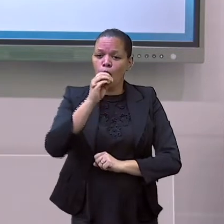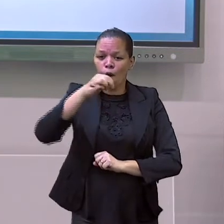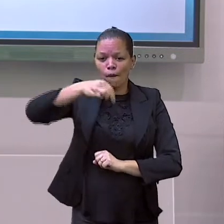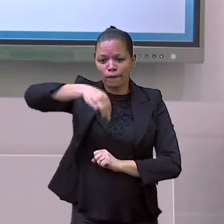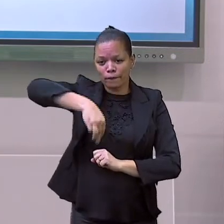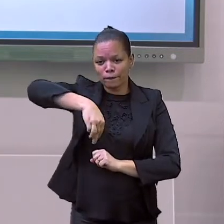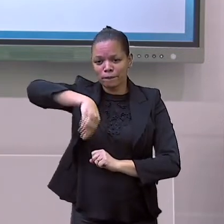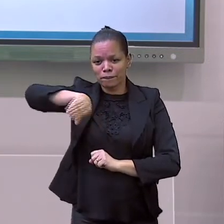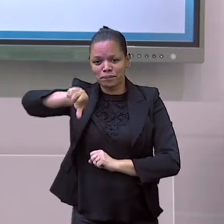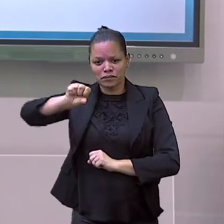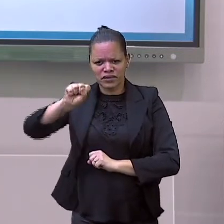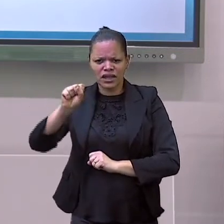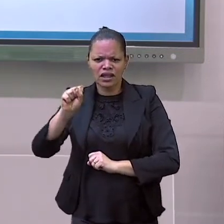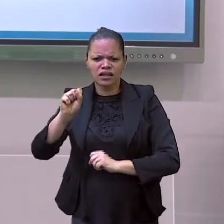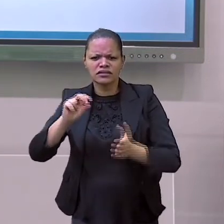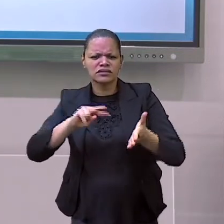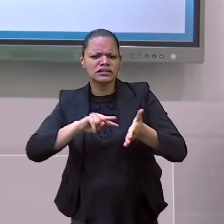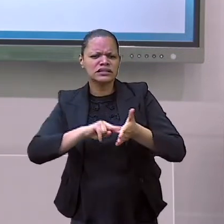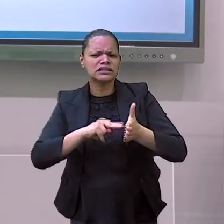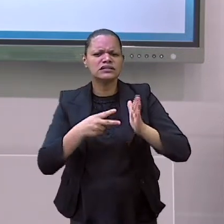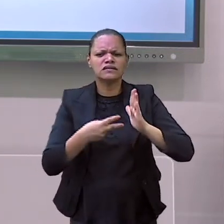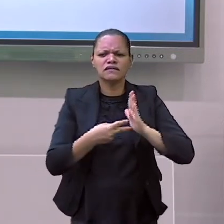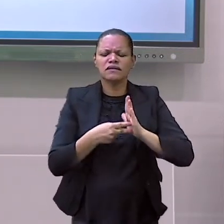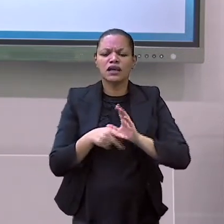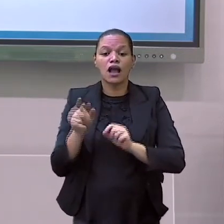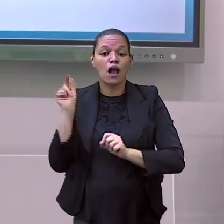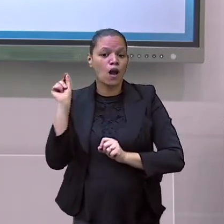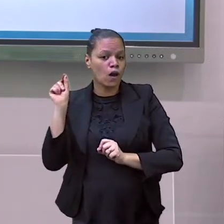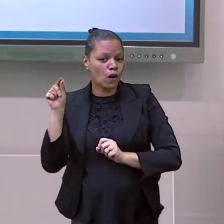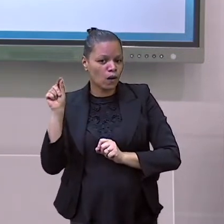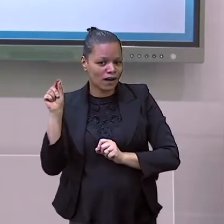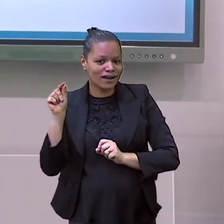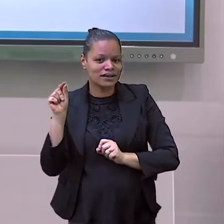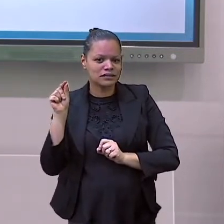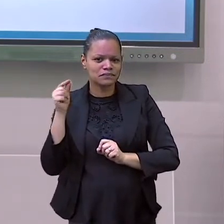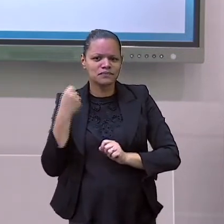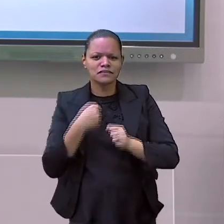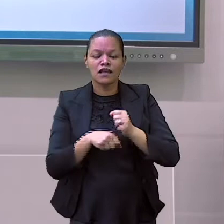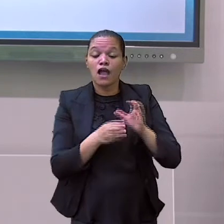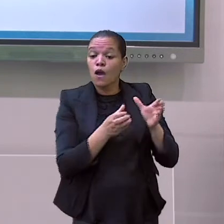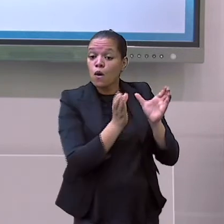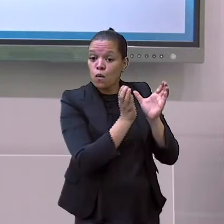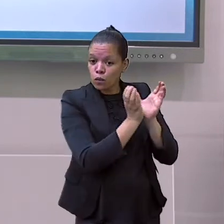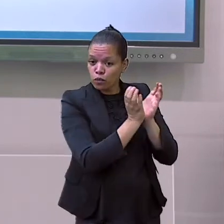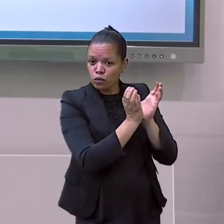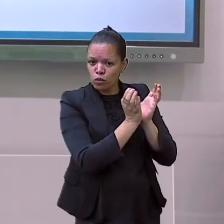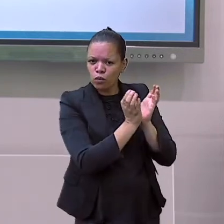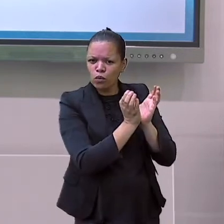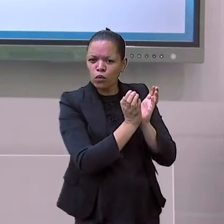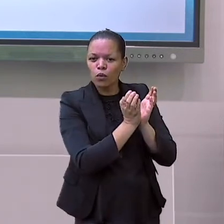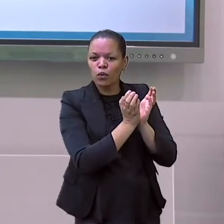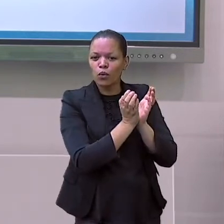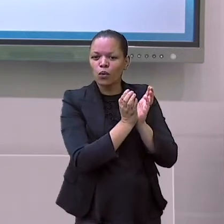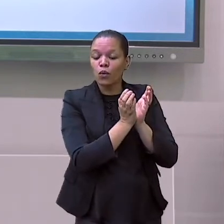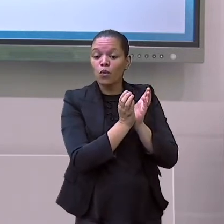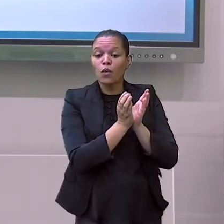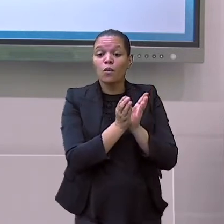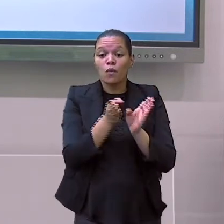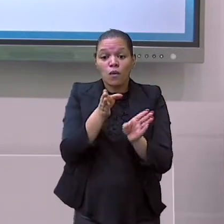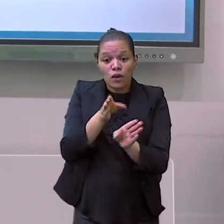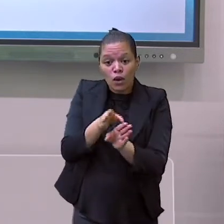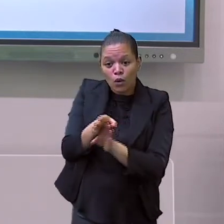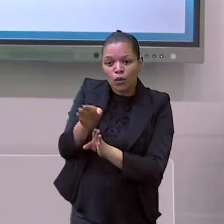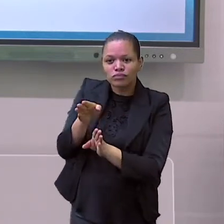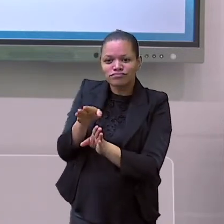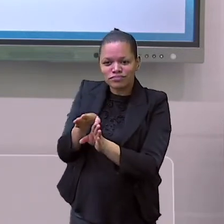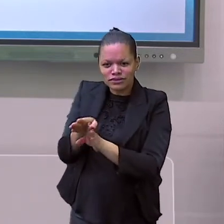a OMS, ela solta cartilhas informativas sempre quando nós temos aí um